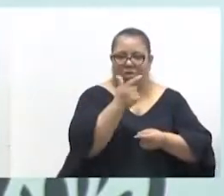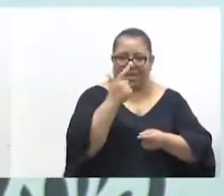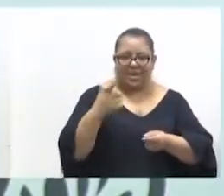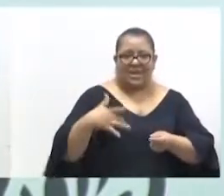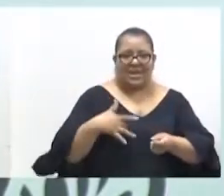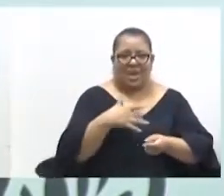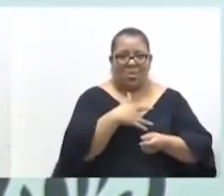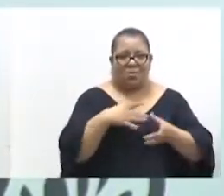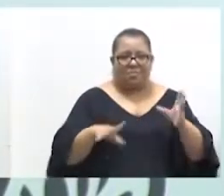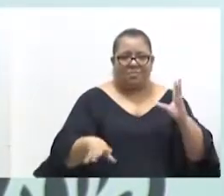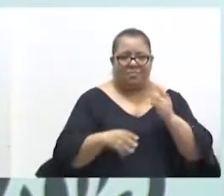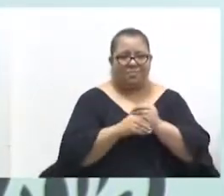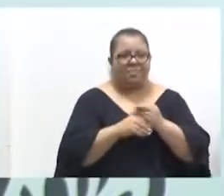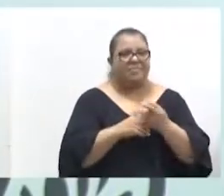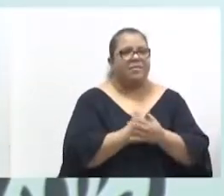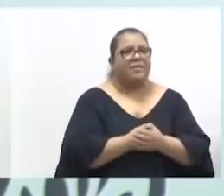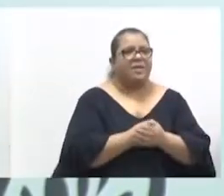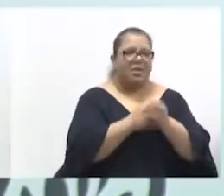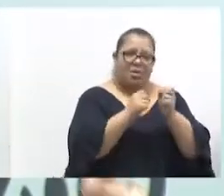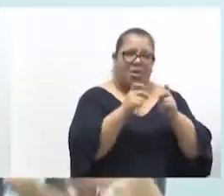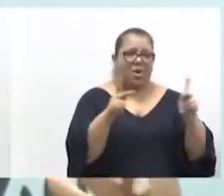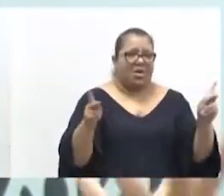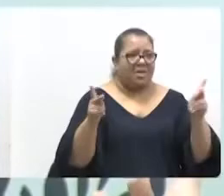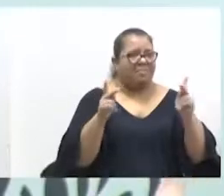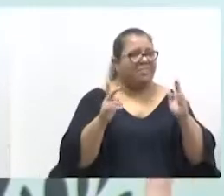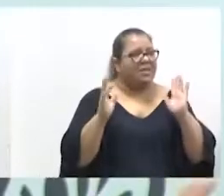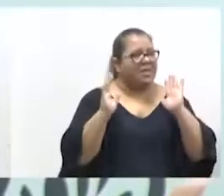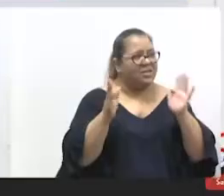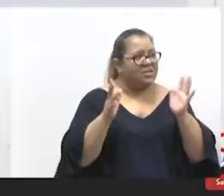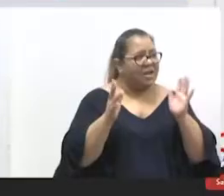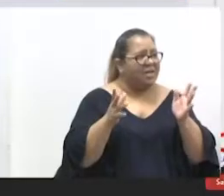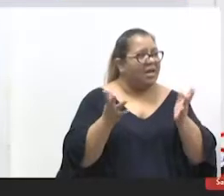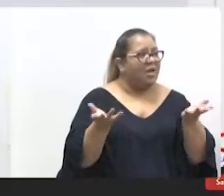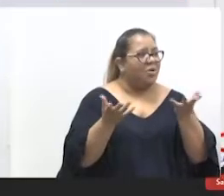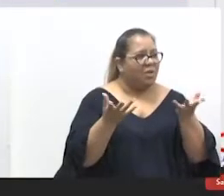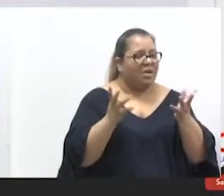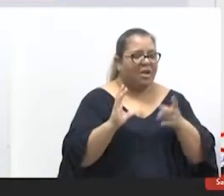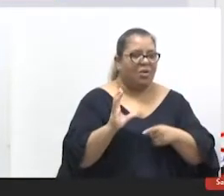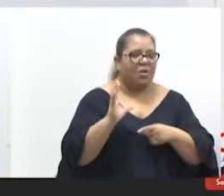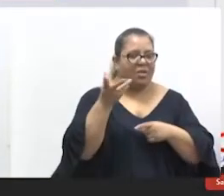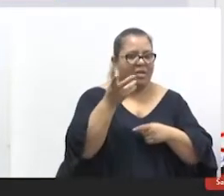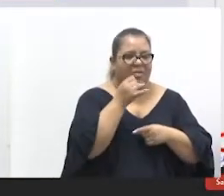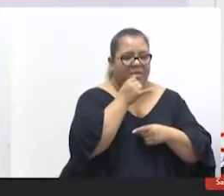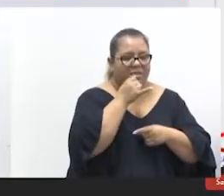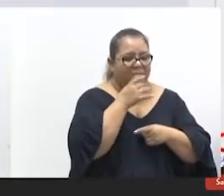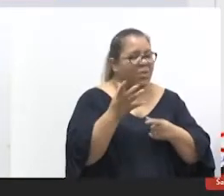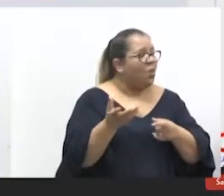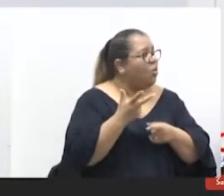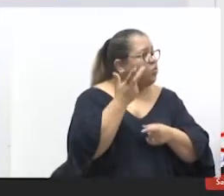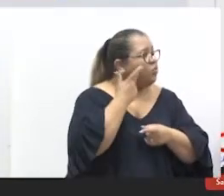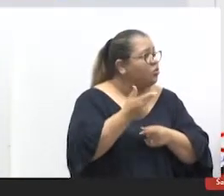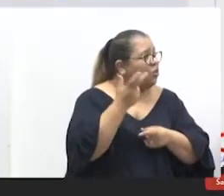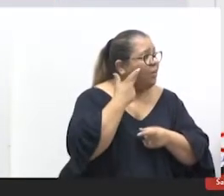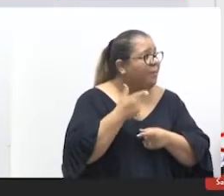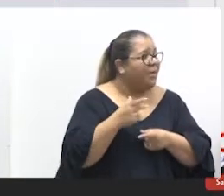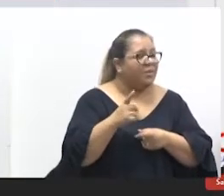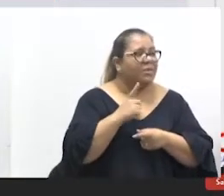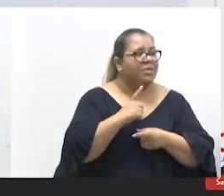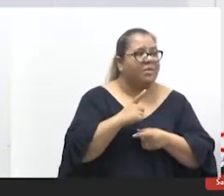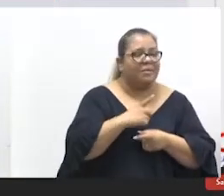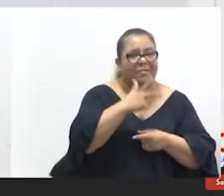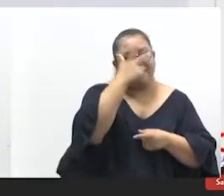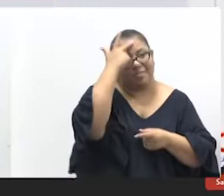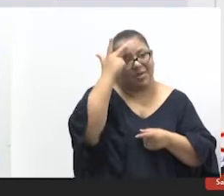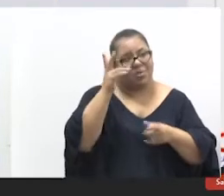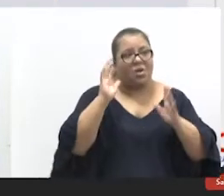aqui. Ok? Então, aí, em relação a procedimentos. Aqui são procedimentos gerais direcionados a pessoas